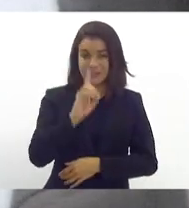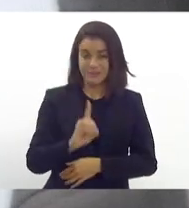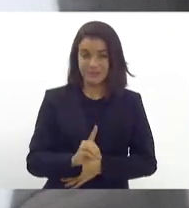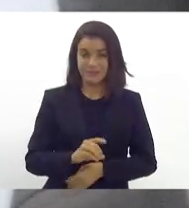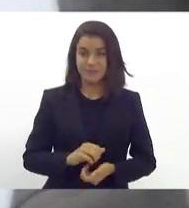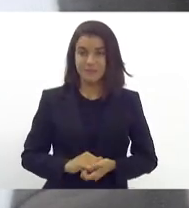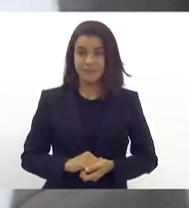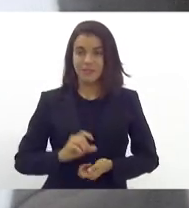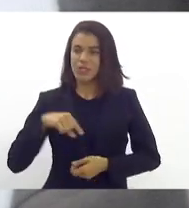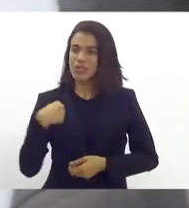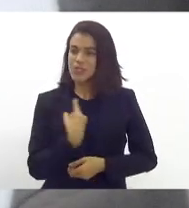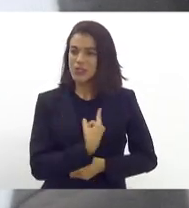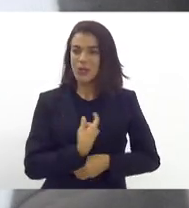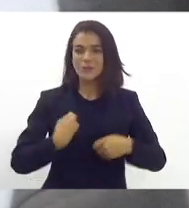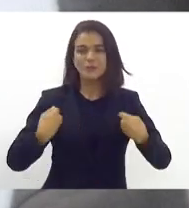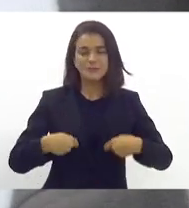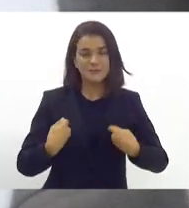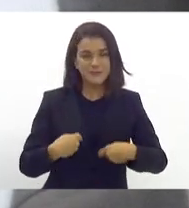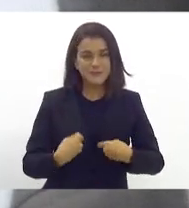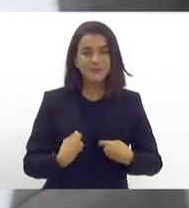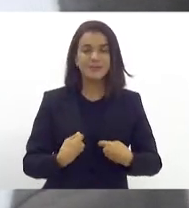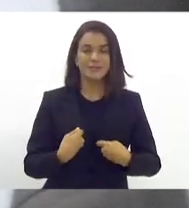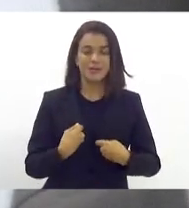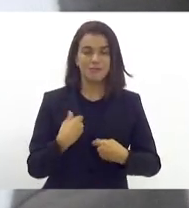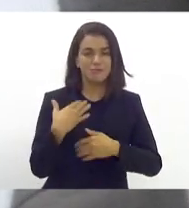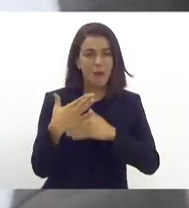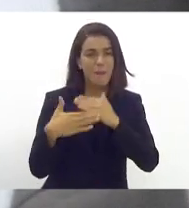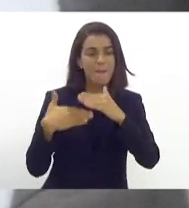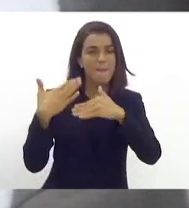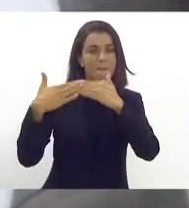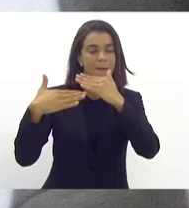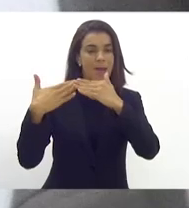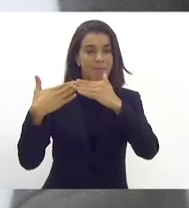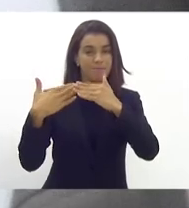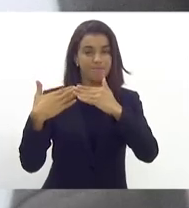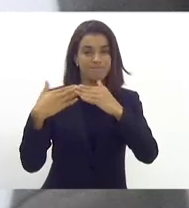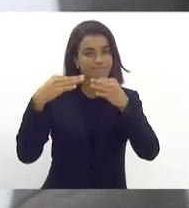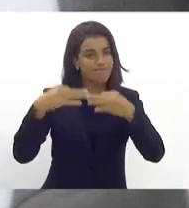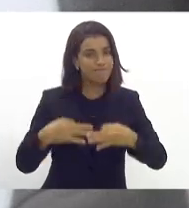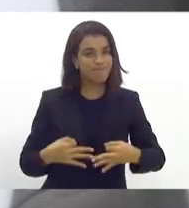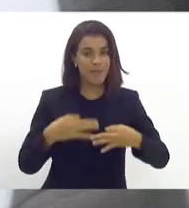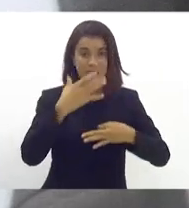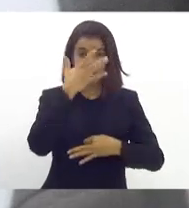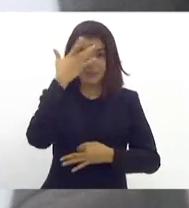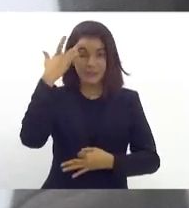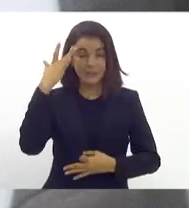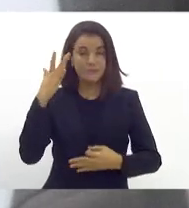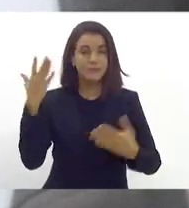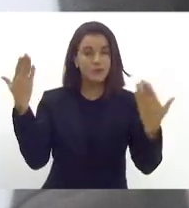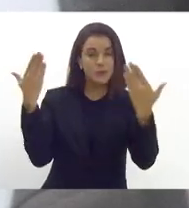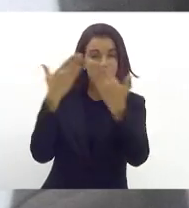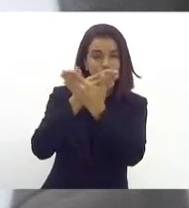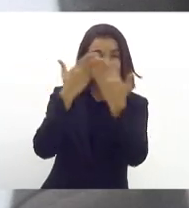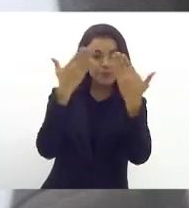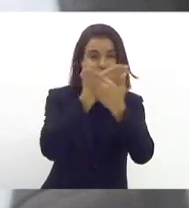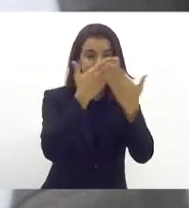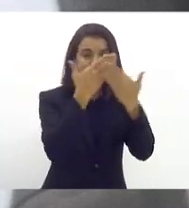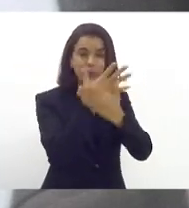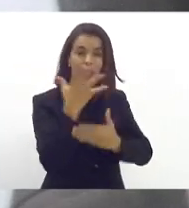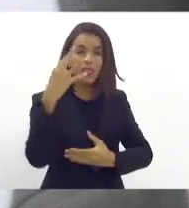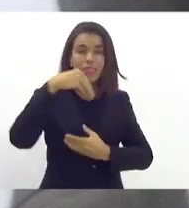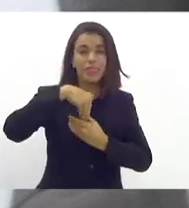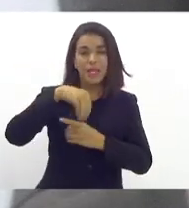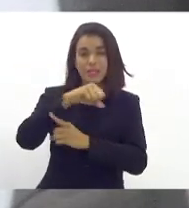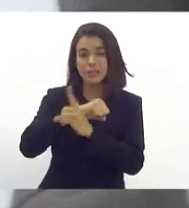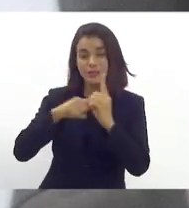precisamos cuidar para fazer com que de fato Estas pessoas que são muitas vezes invisíveis à sociedade tenham